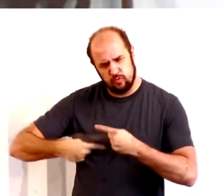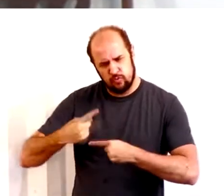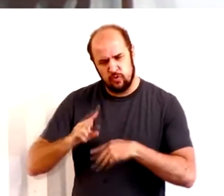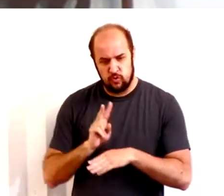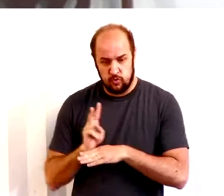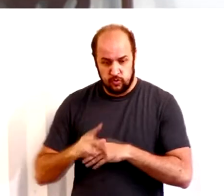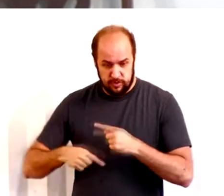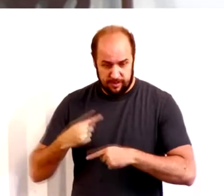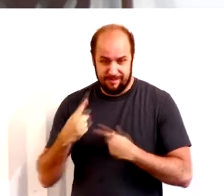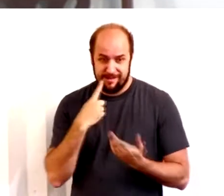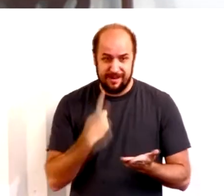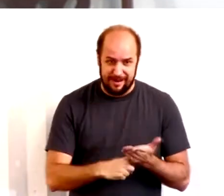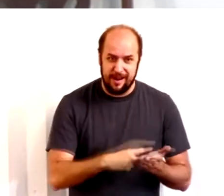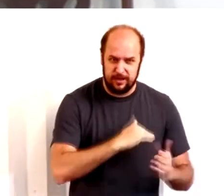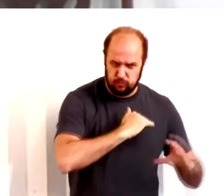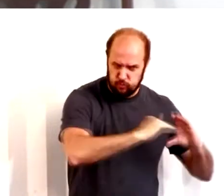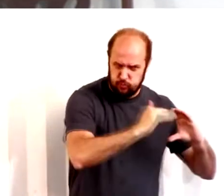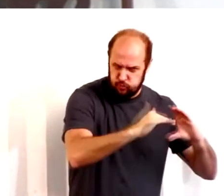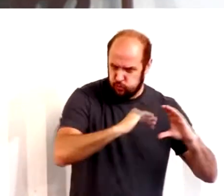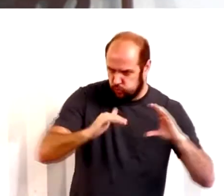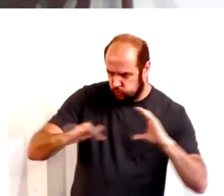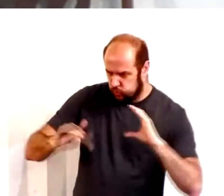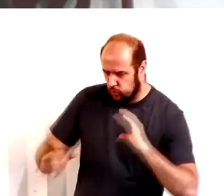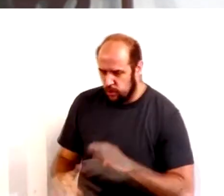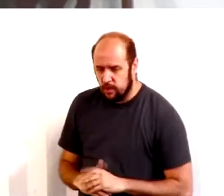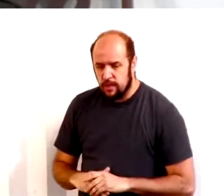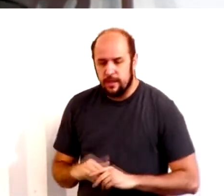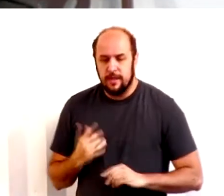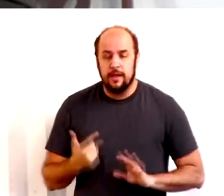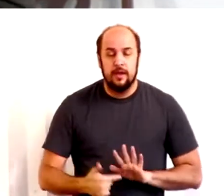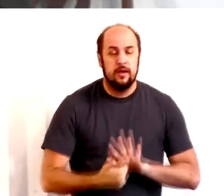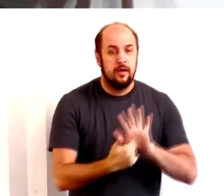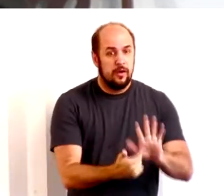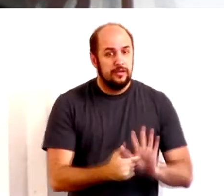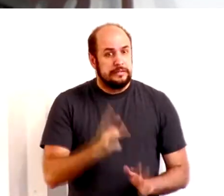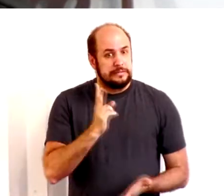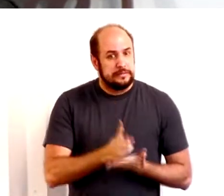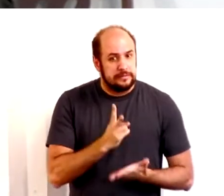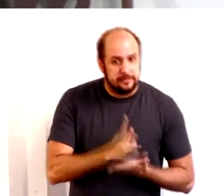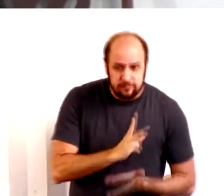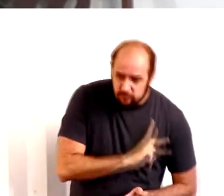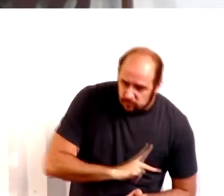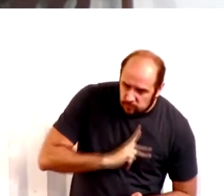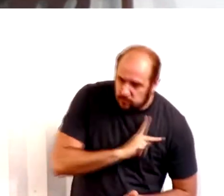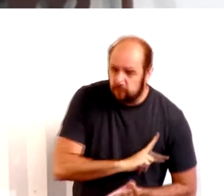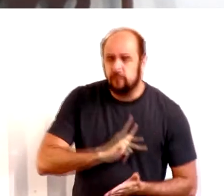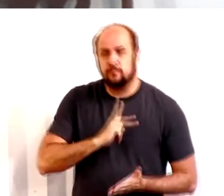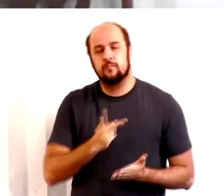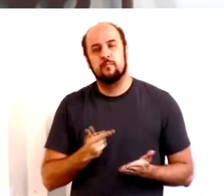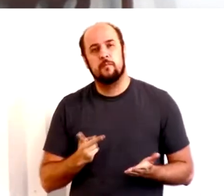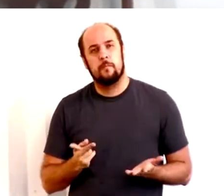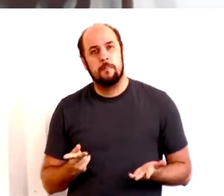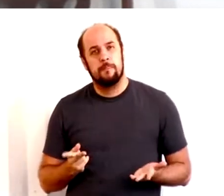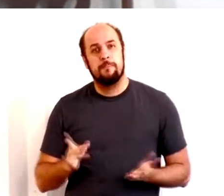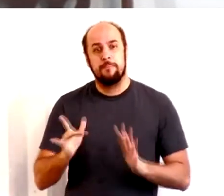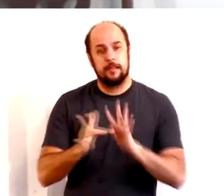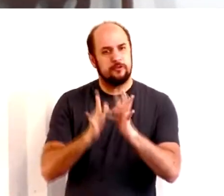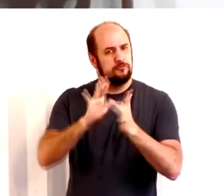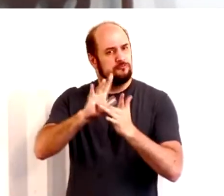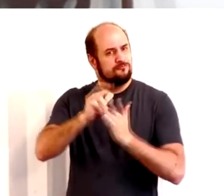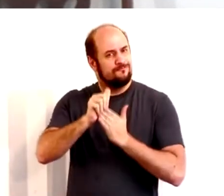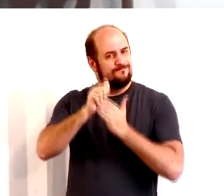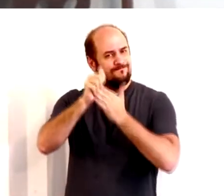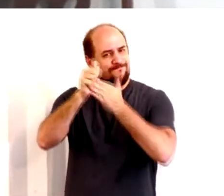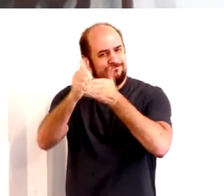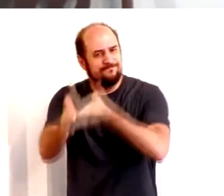manda as suas cartas, ele demonstra que ele está sendo direcionado por Cristo